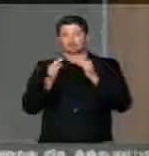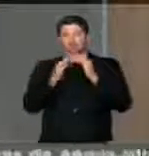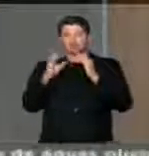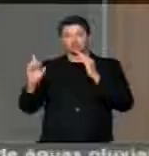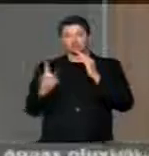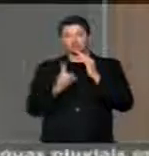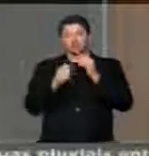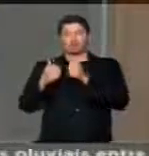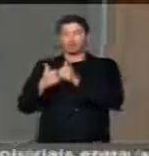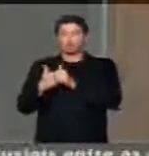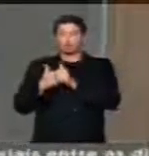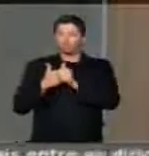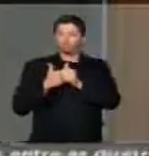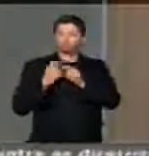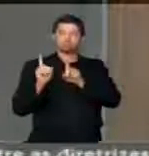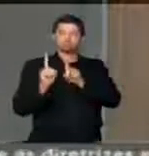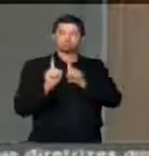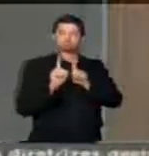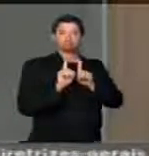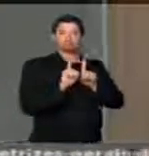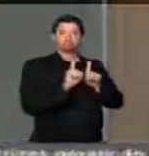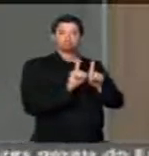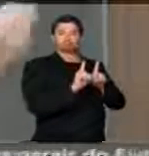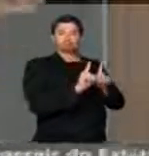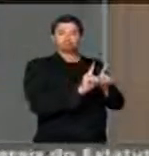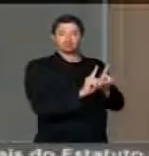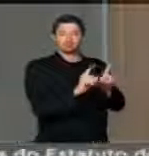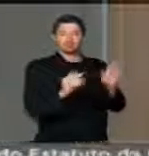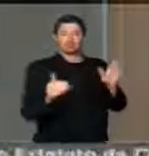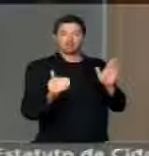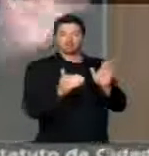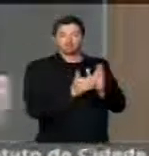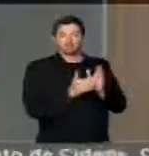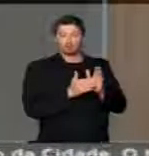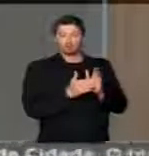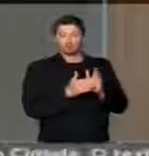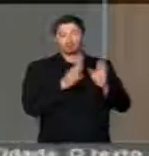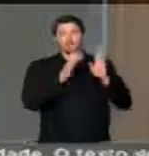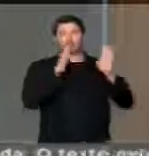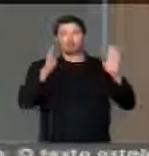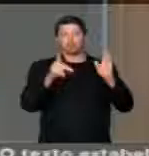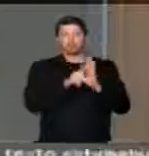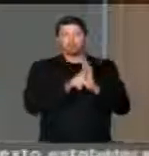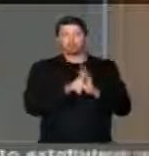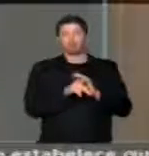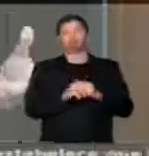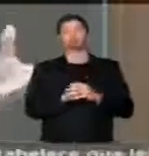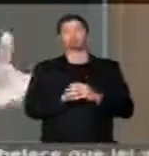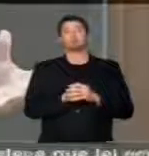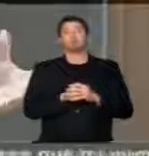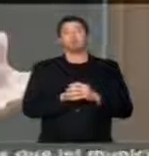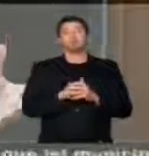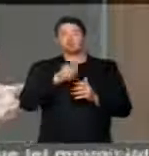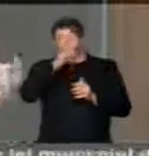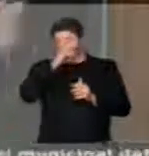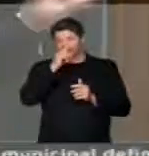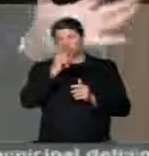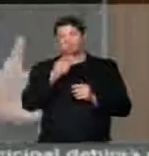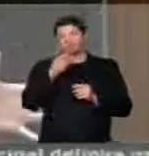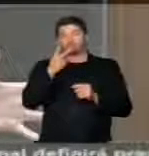no domingo à tarde. E a história que me contaram agora, que é bastante verossímil, é de que ela,